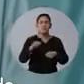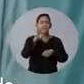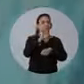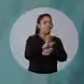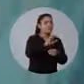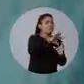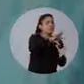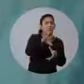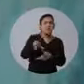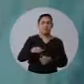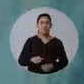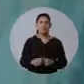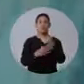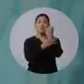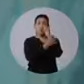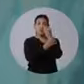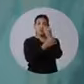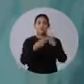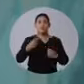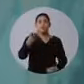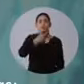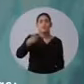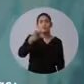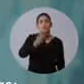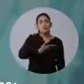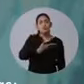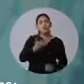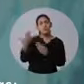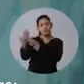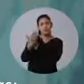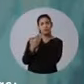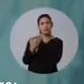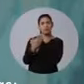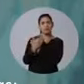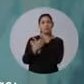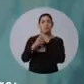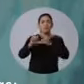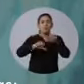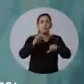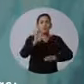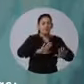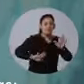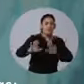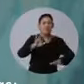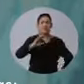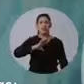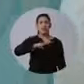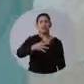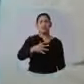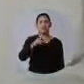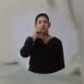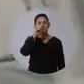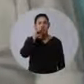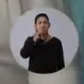quase tudo. E na segurança, eu fui buscar um especialista para me ajudar a combater o crime com todas as forças,